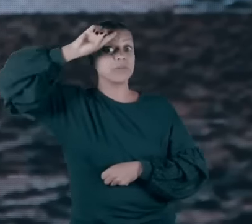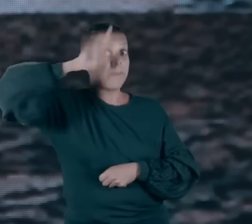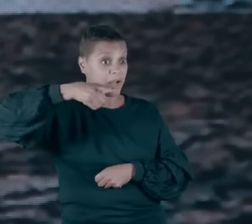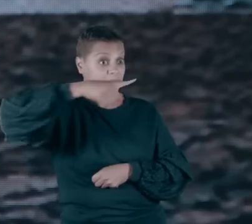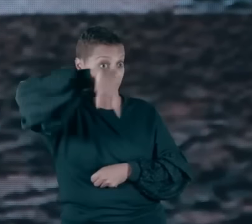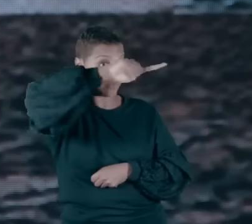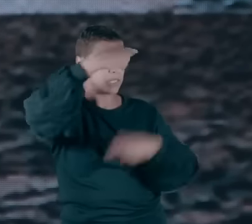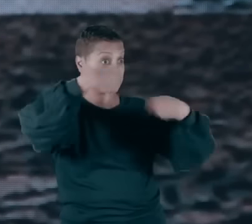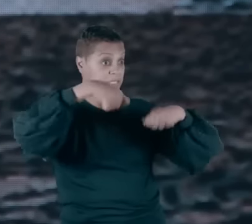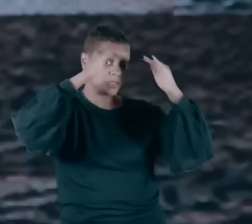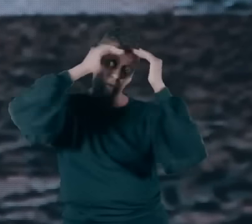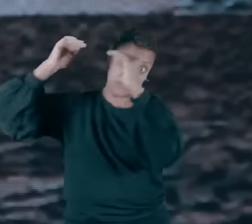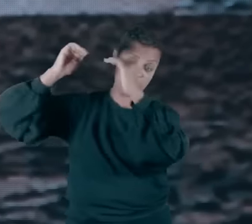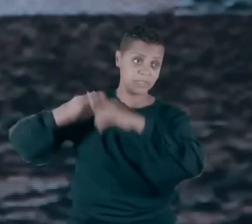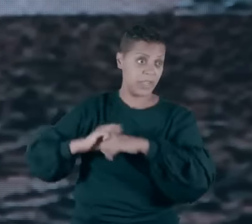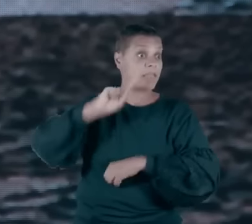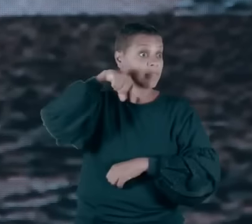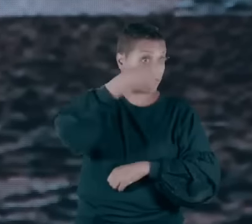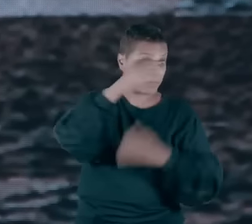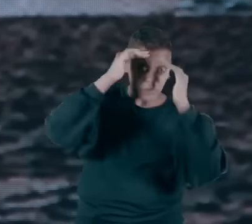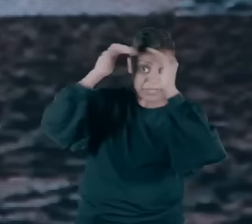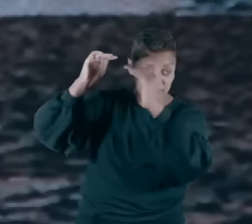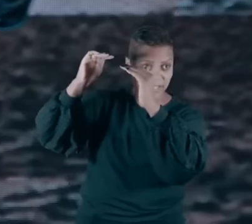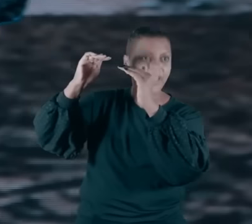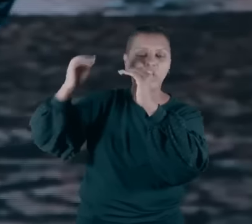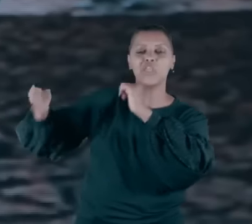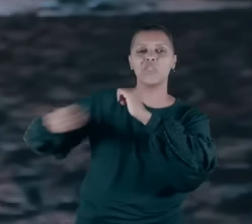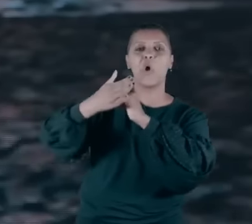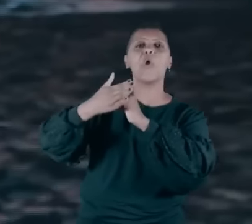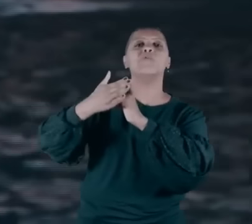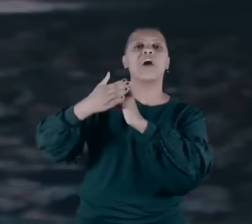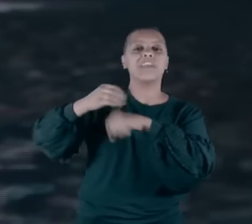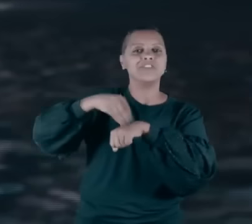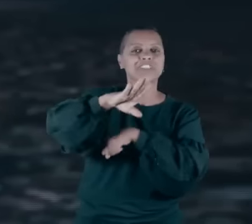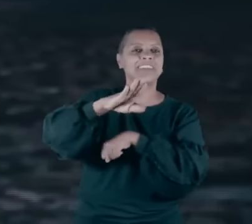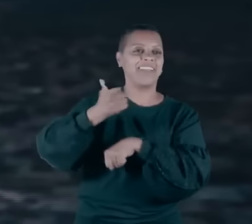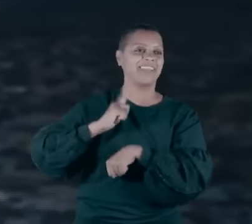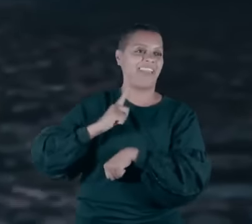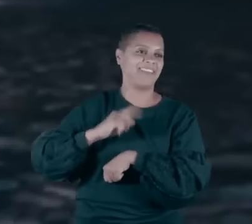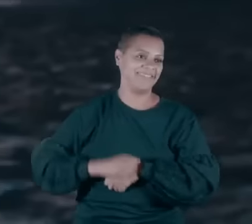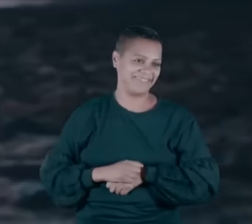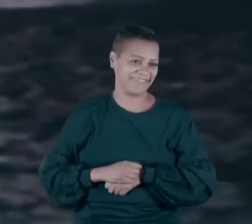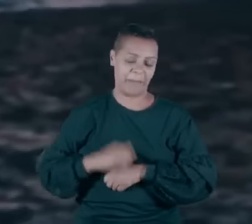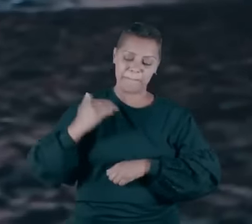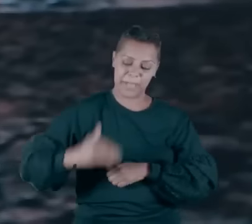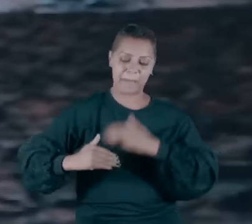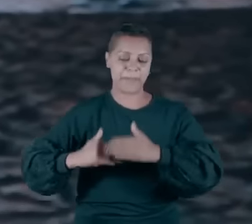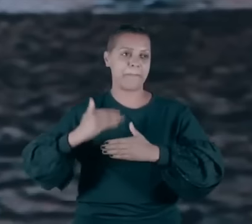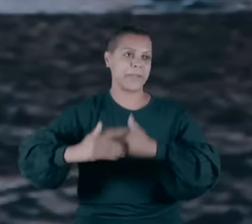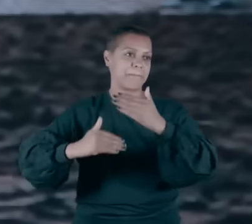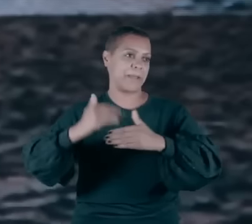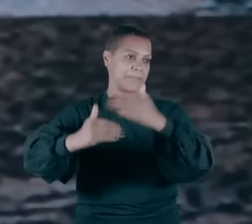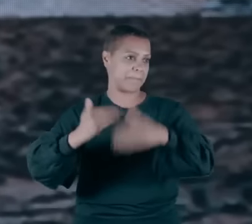obedecer depois Deus dá o próximo passo esse é o procedimento do tratamento de Deus em